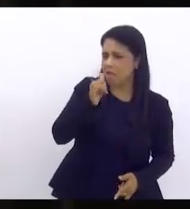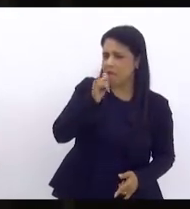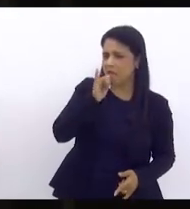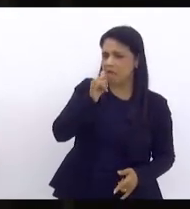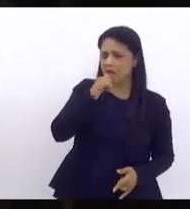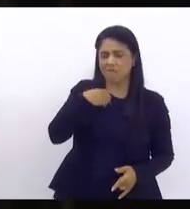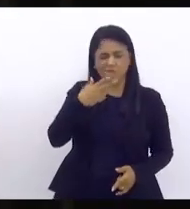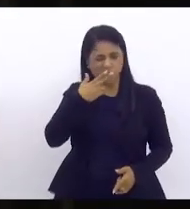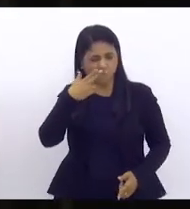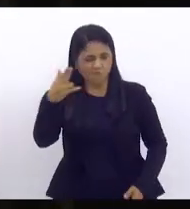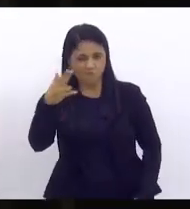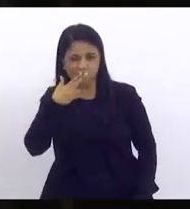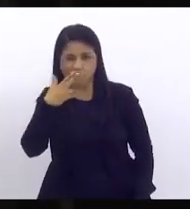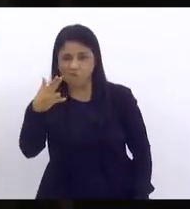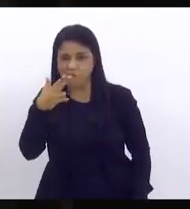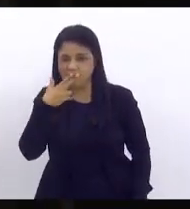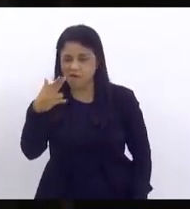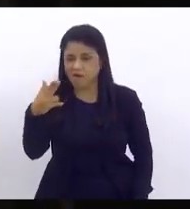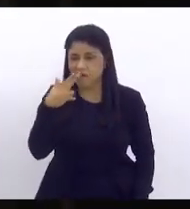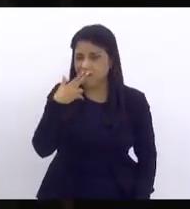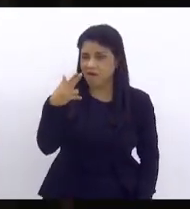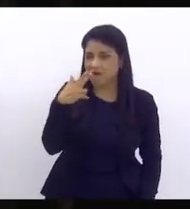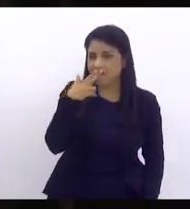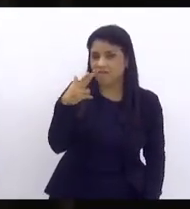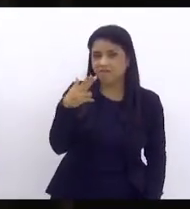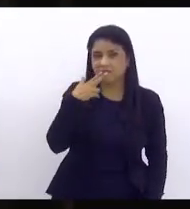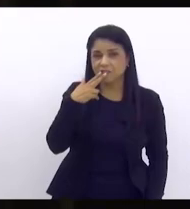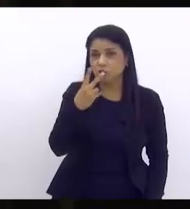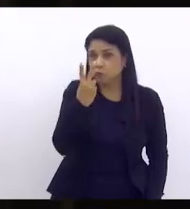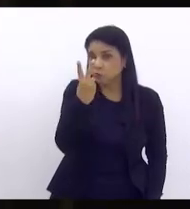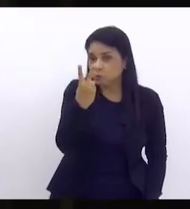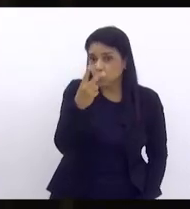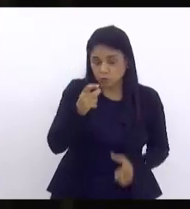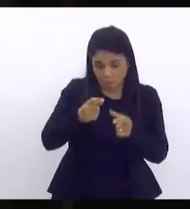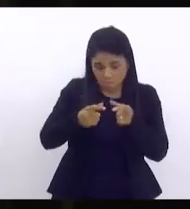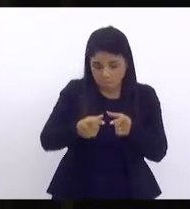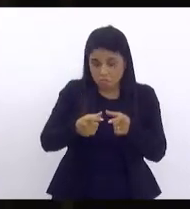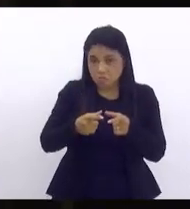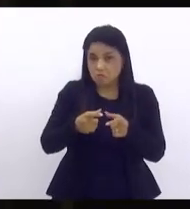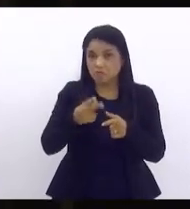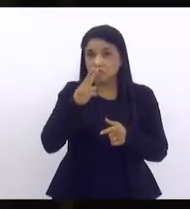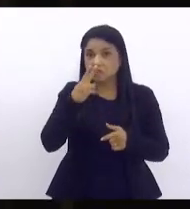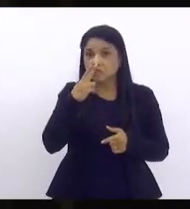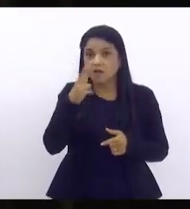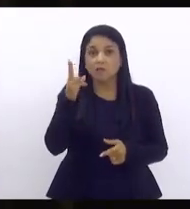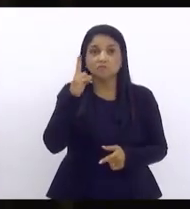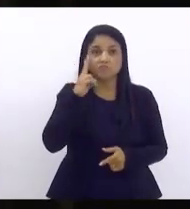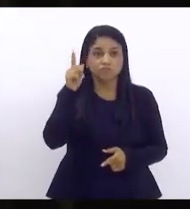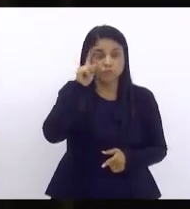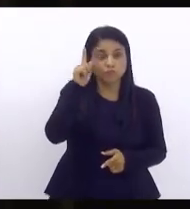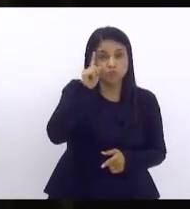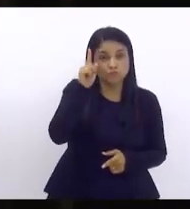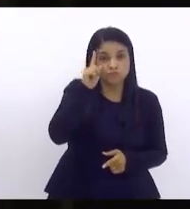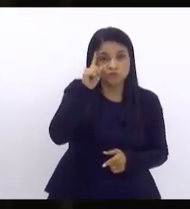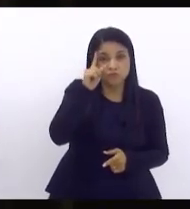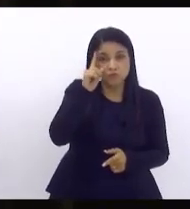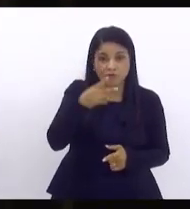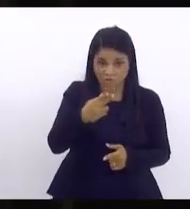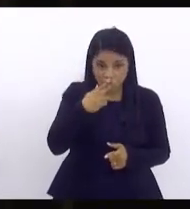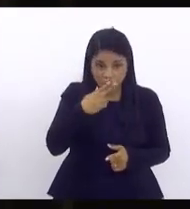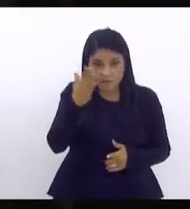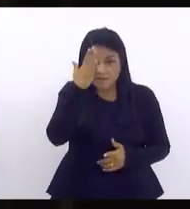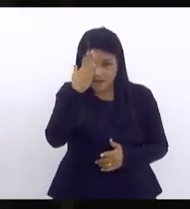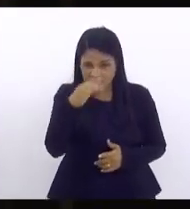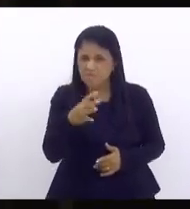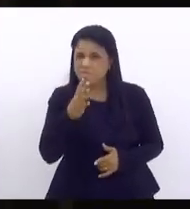a fumar, né? Fumava muito, fumava 2 carteiras de cigarro por dia, e você sabe, quem fuma acaba